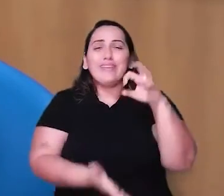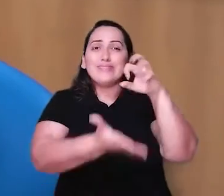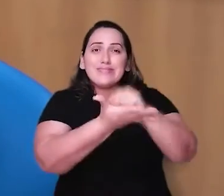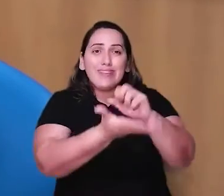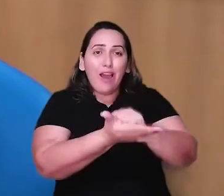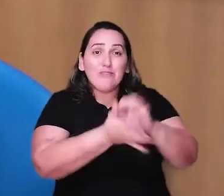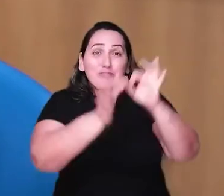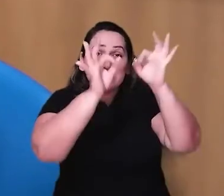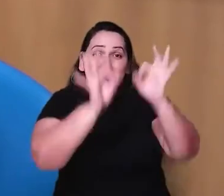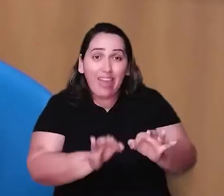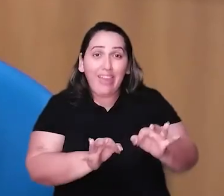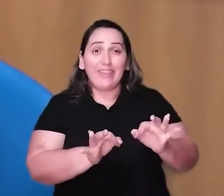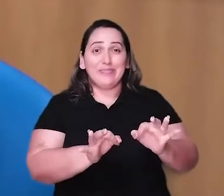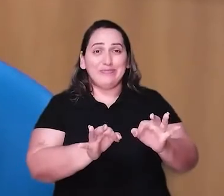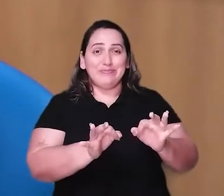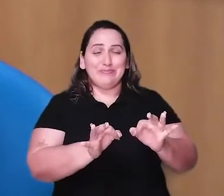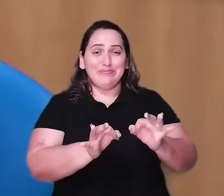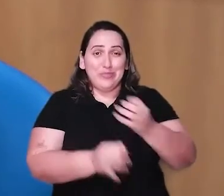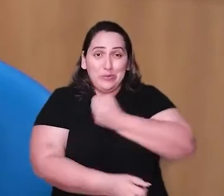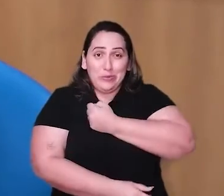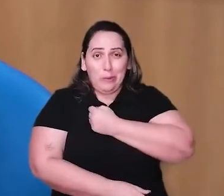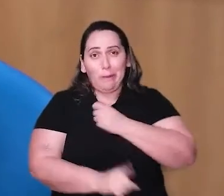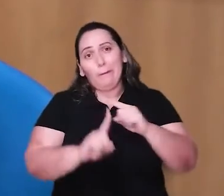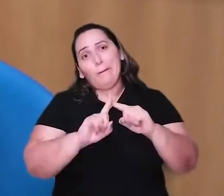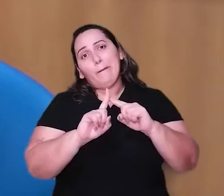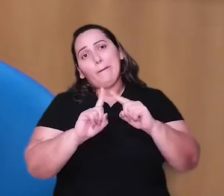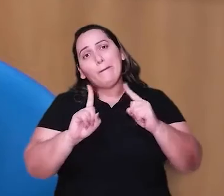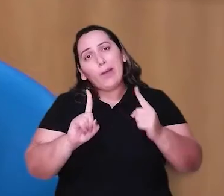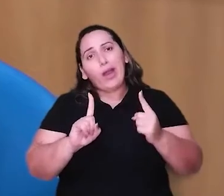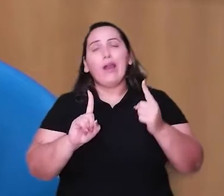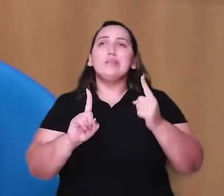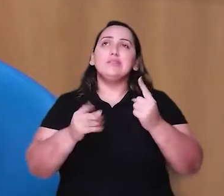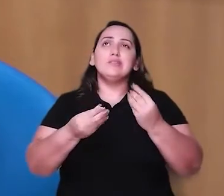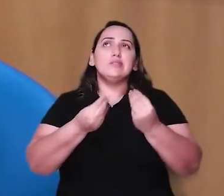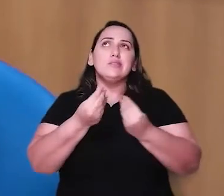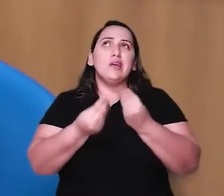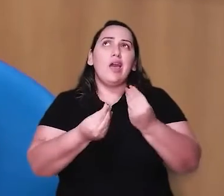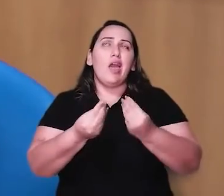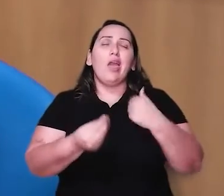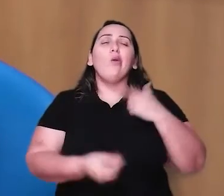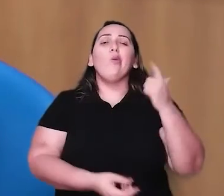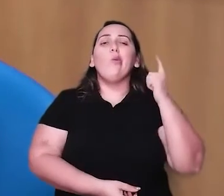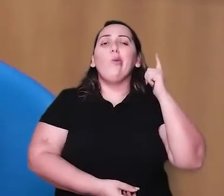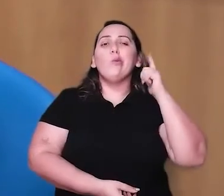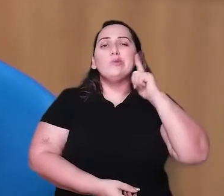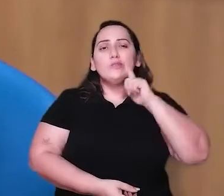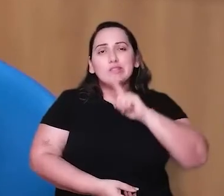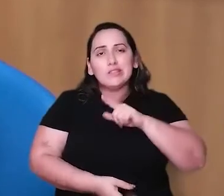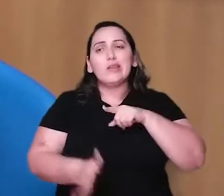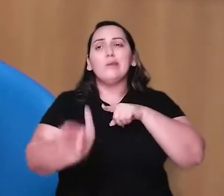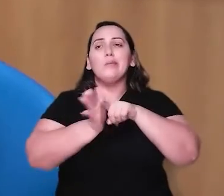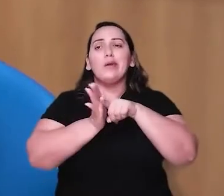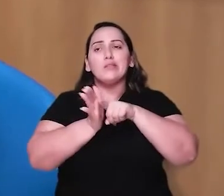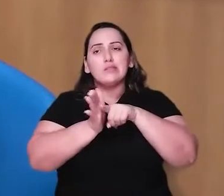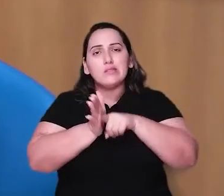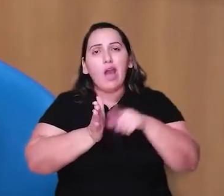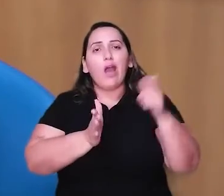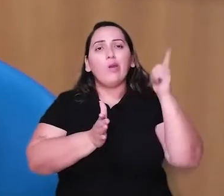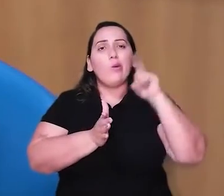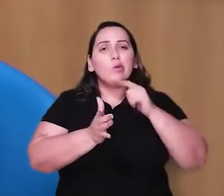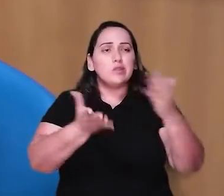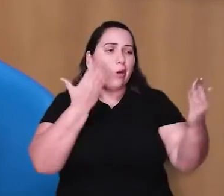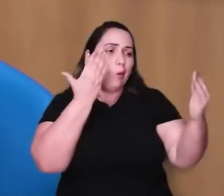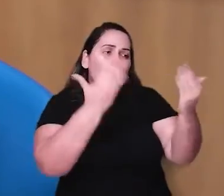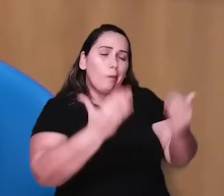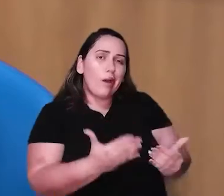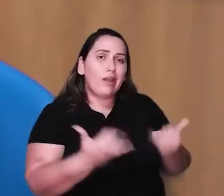Também houve envio de muitas mensagens, hoje facilitado, principalmente após a pandemia também, pelo WhatsApp, pelo e-mail, e eu